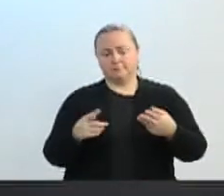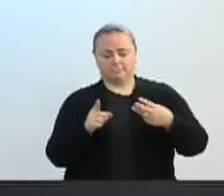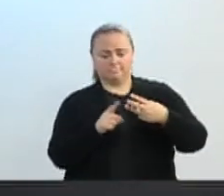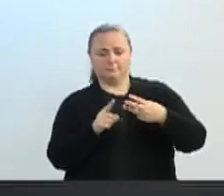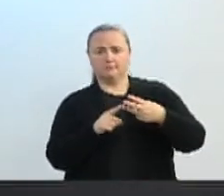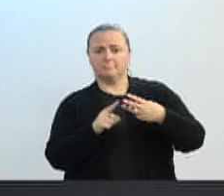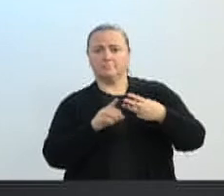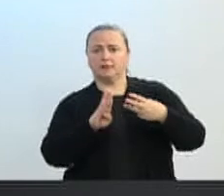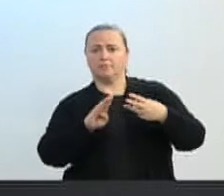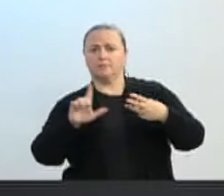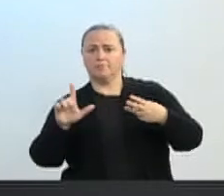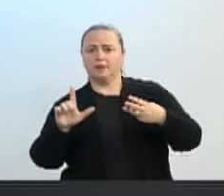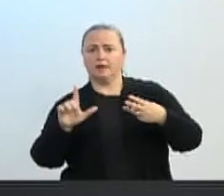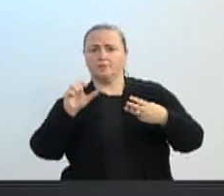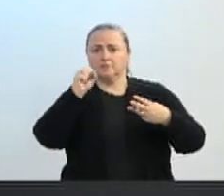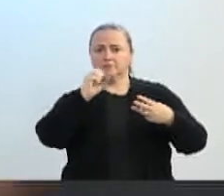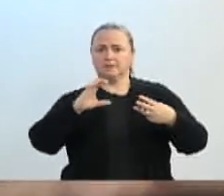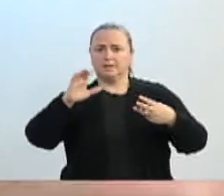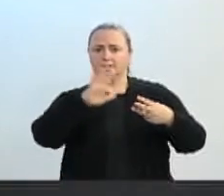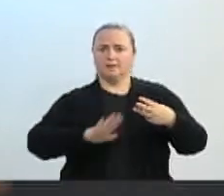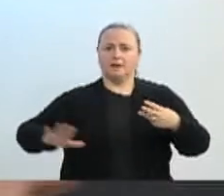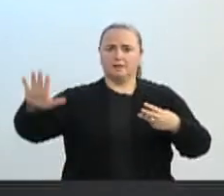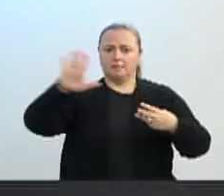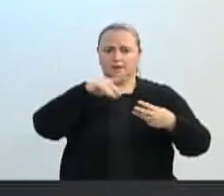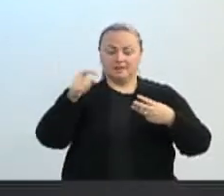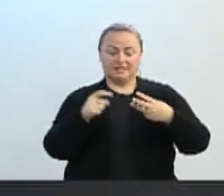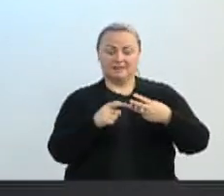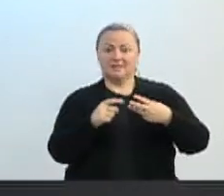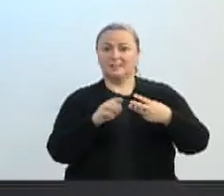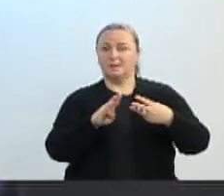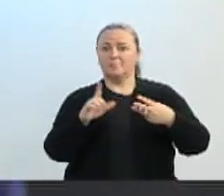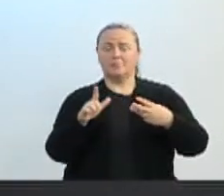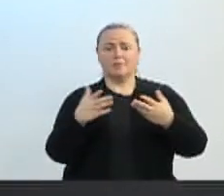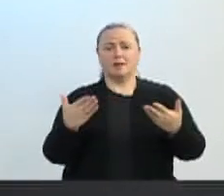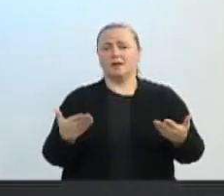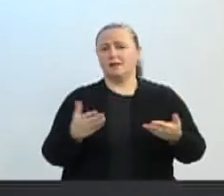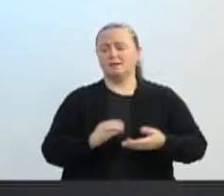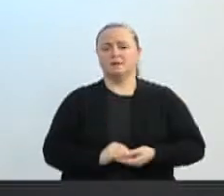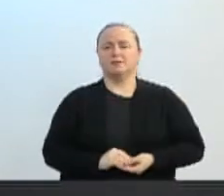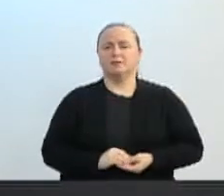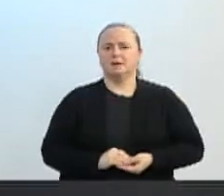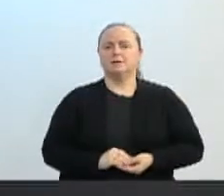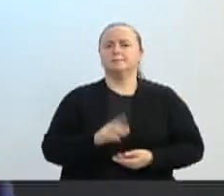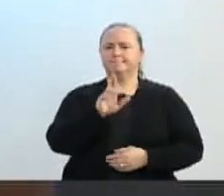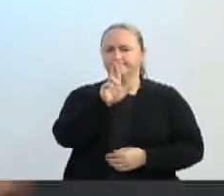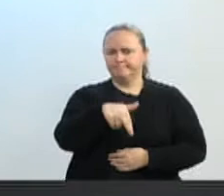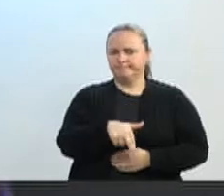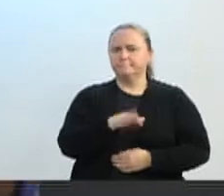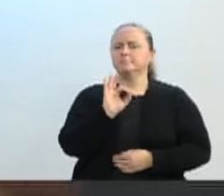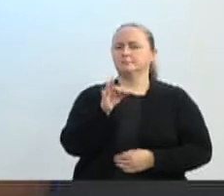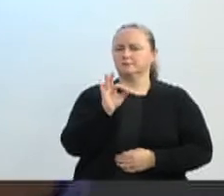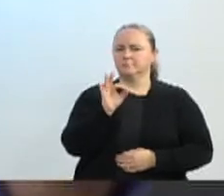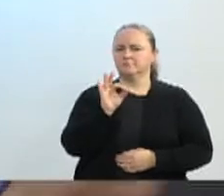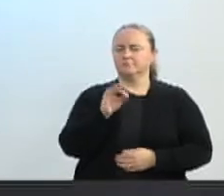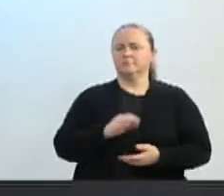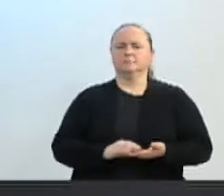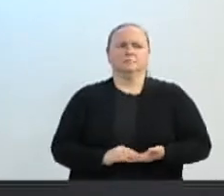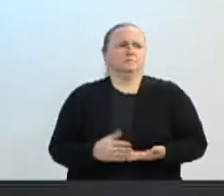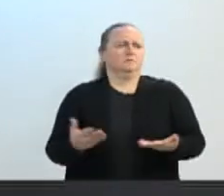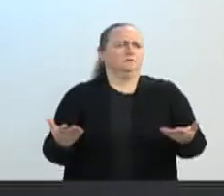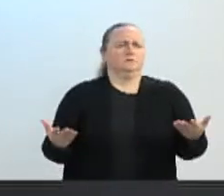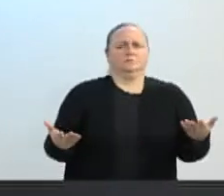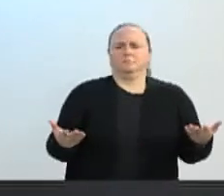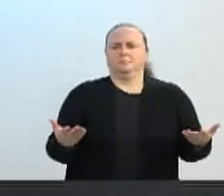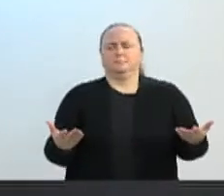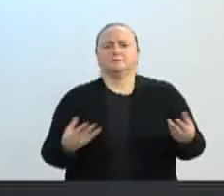acho que nós podemos ter essa condição novamente, já tínhamos, perdemos. Mas Vossa Excelência tem razão, sim, o que tem a ver, né, a fala de Vossa